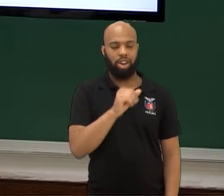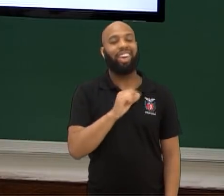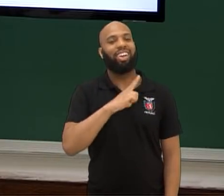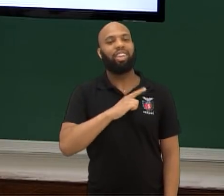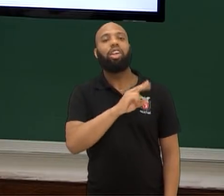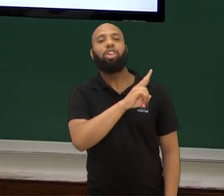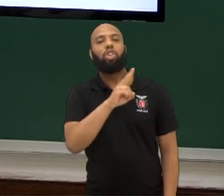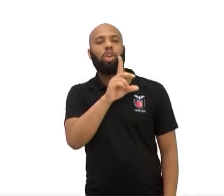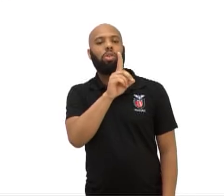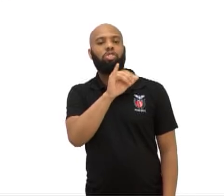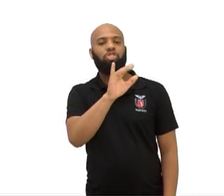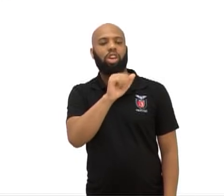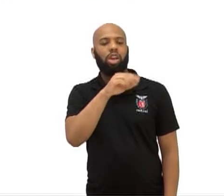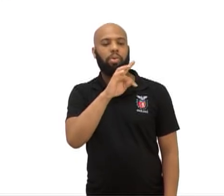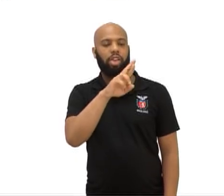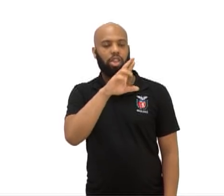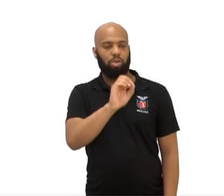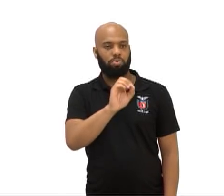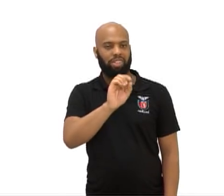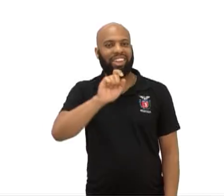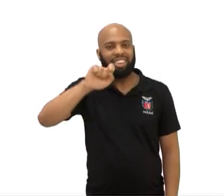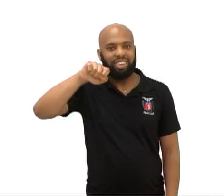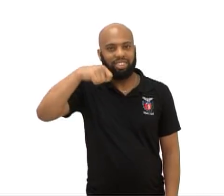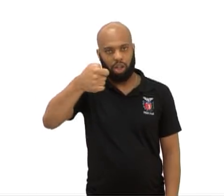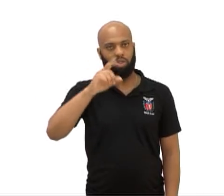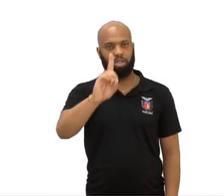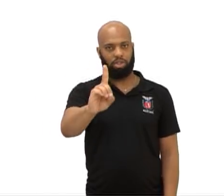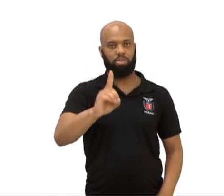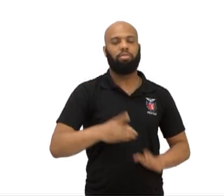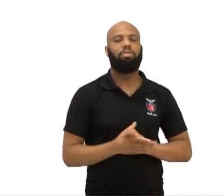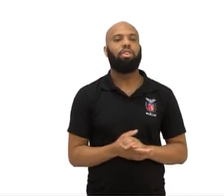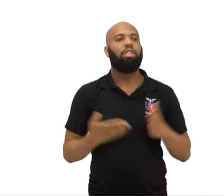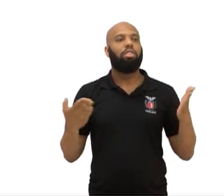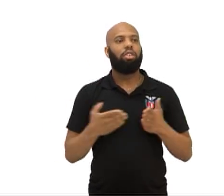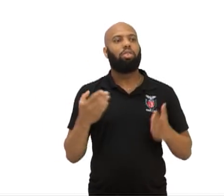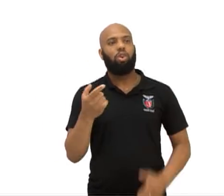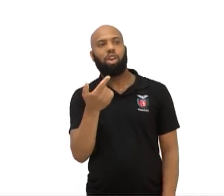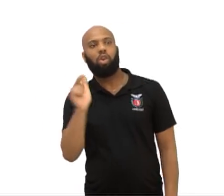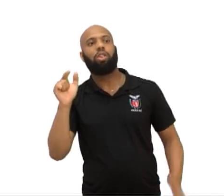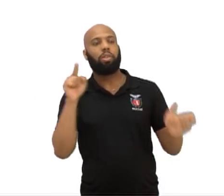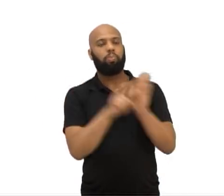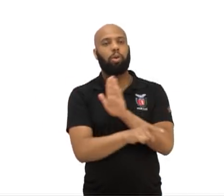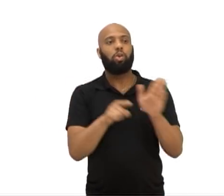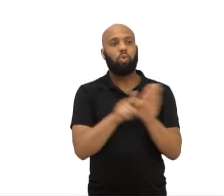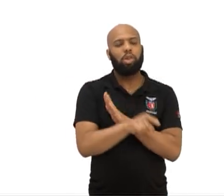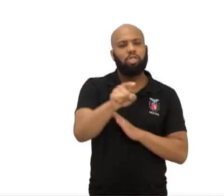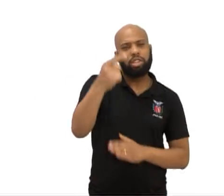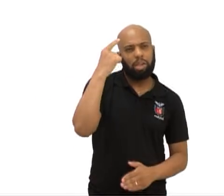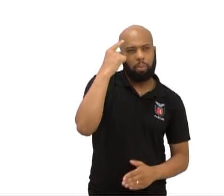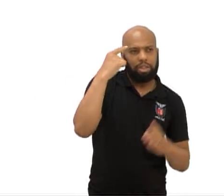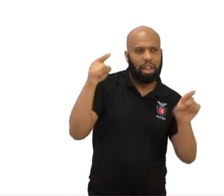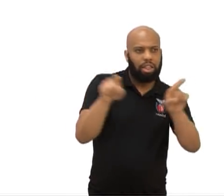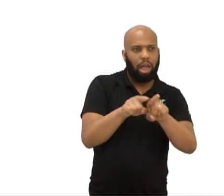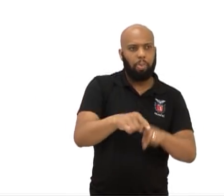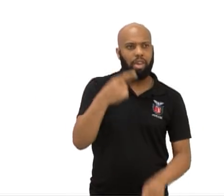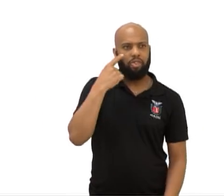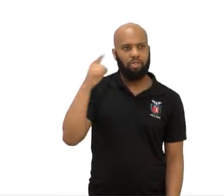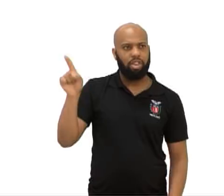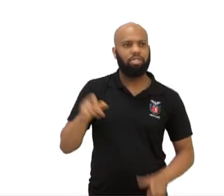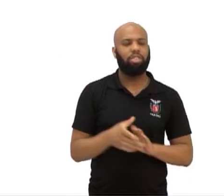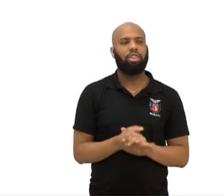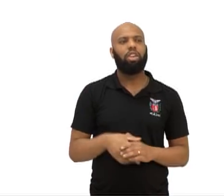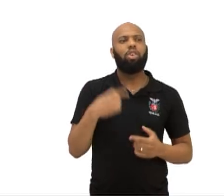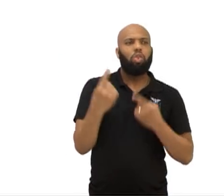de diâmetro, né? Então, agora mais um quiz para vocês pensarem. Vejamos